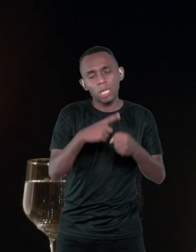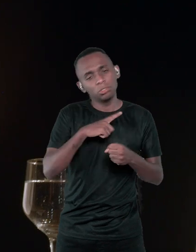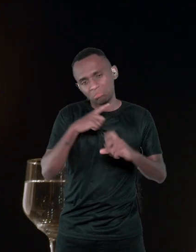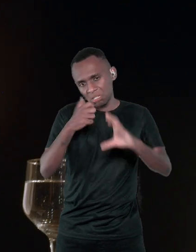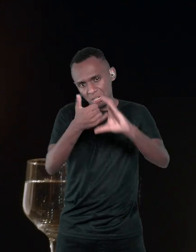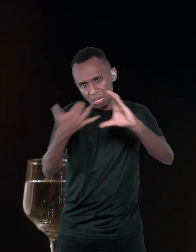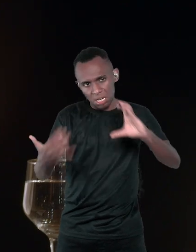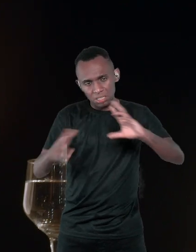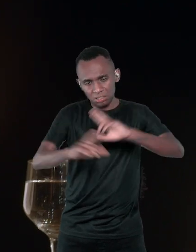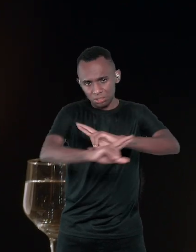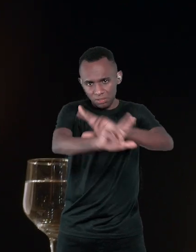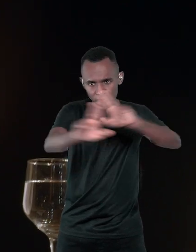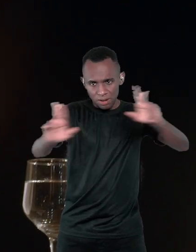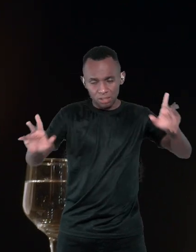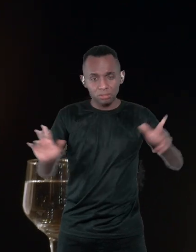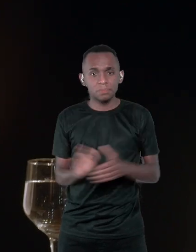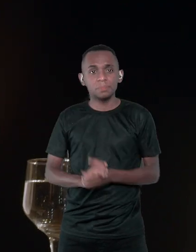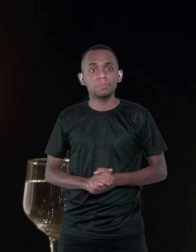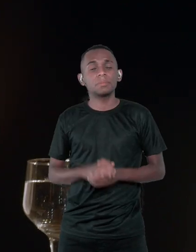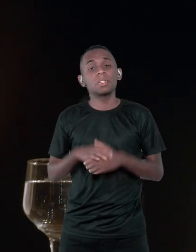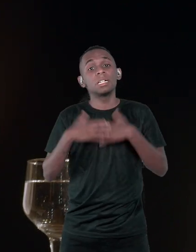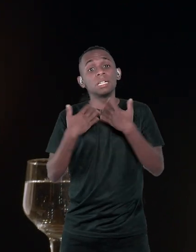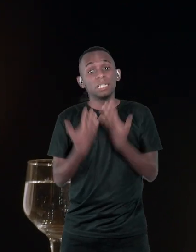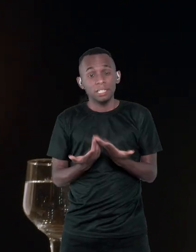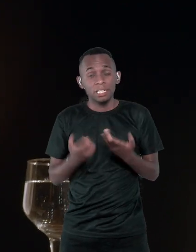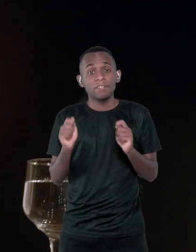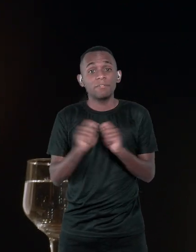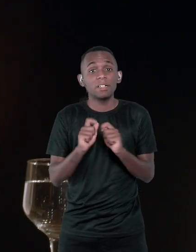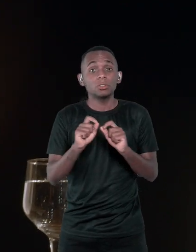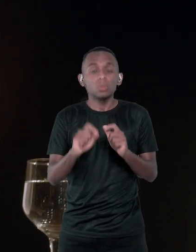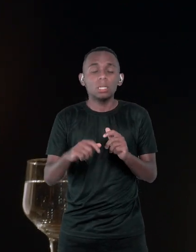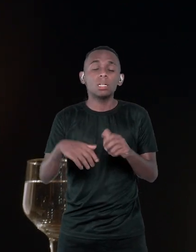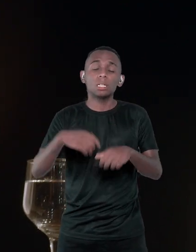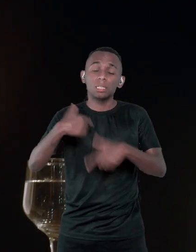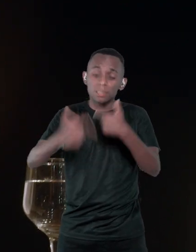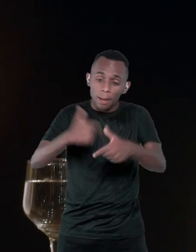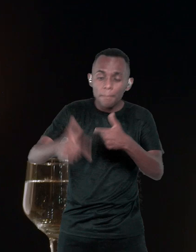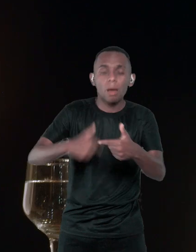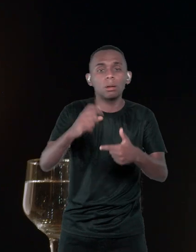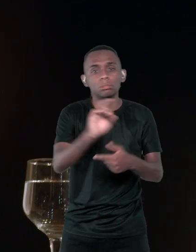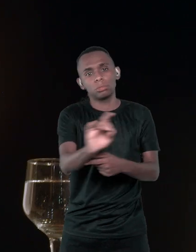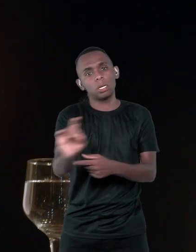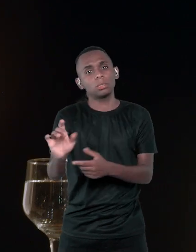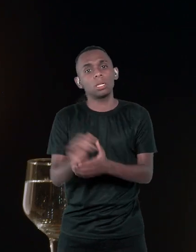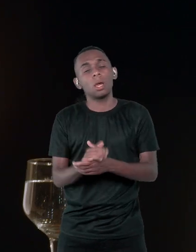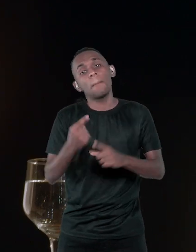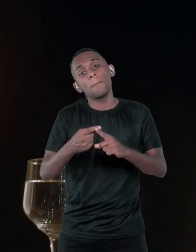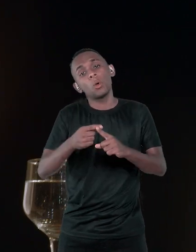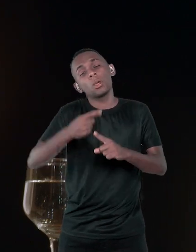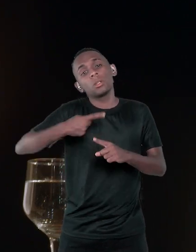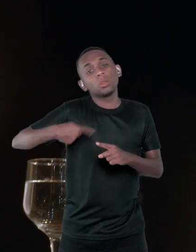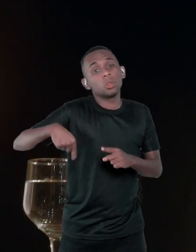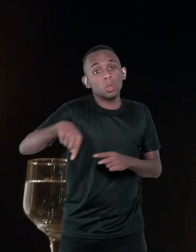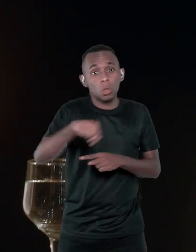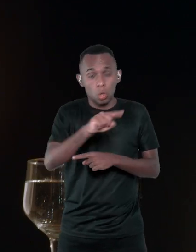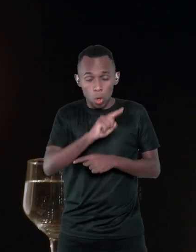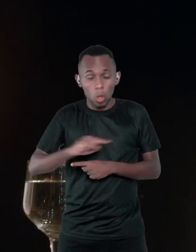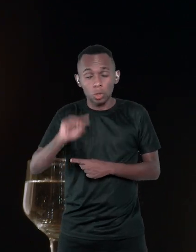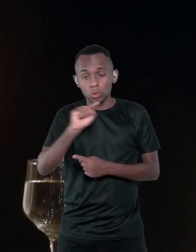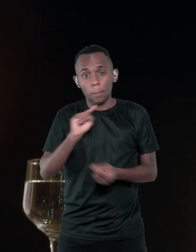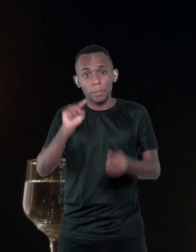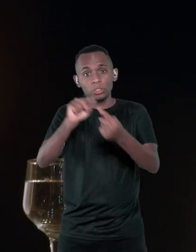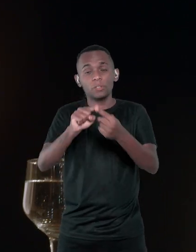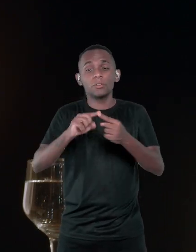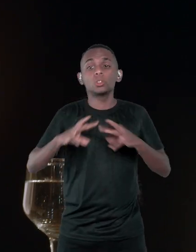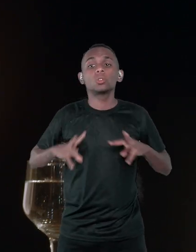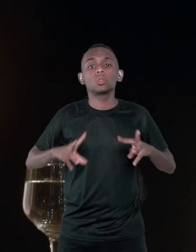sua geomorfologia, e trabalhe com eles. Porque a gente... né, a ideia de que todas as